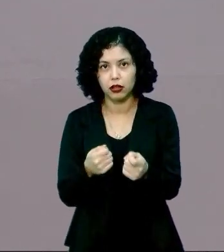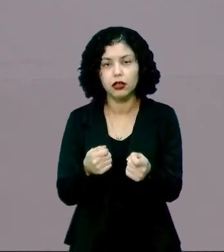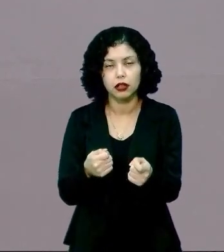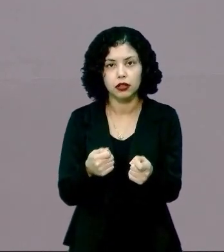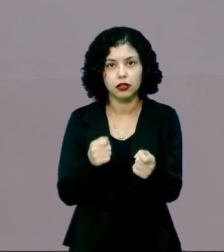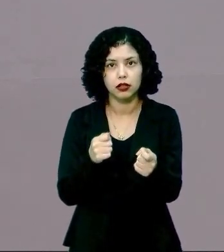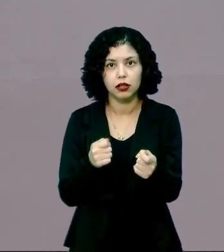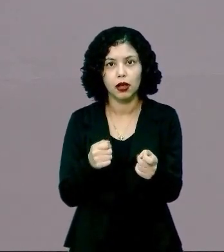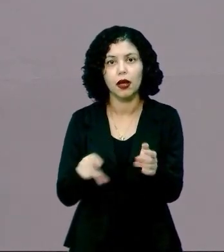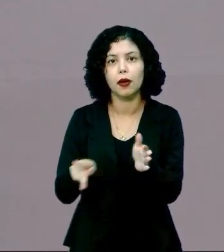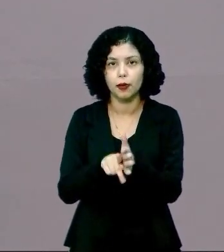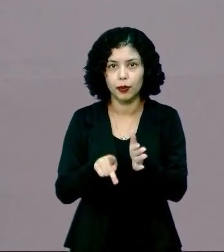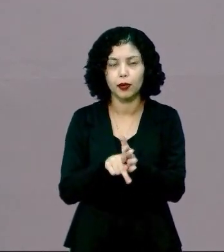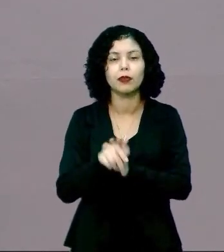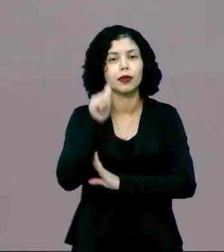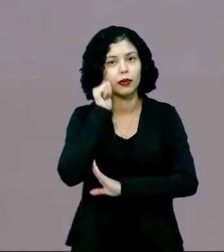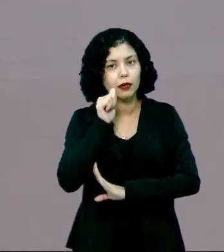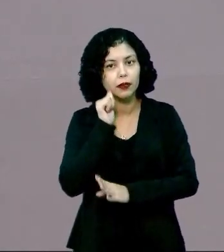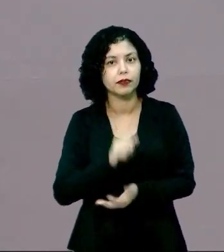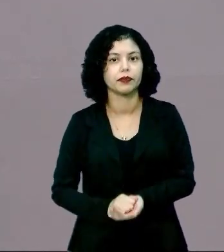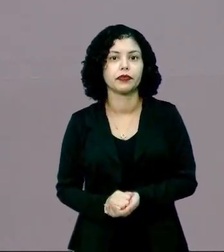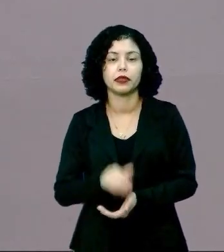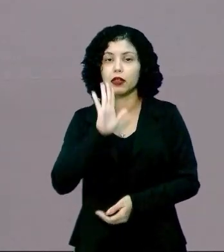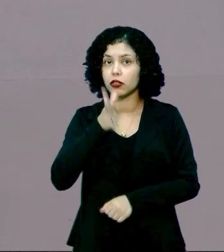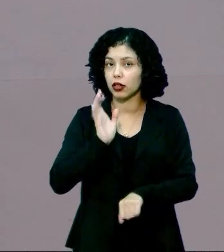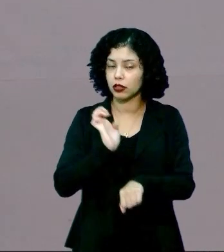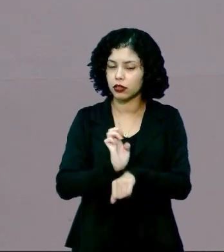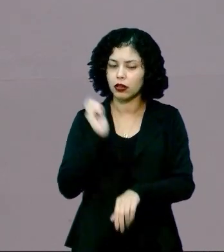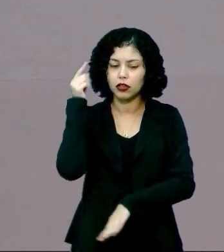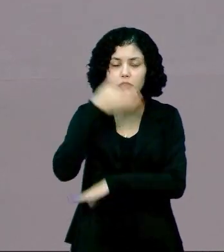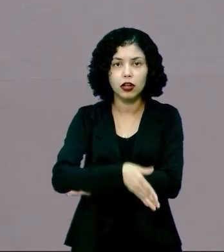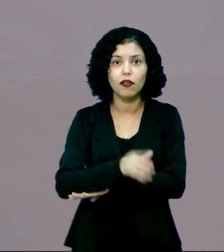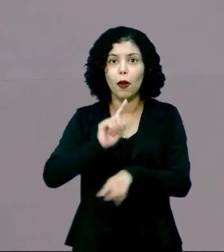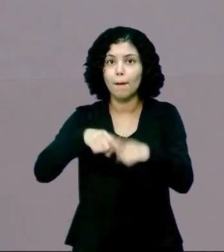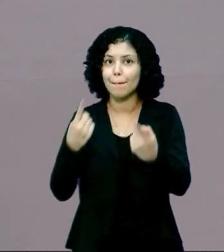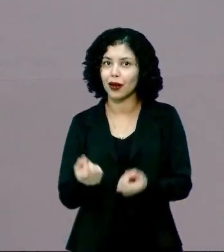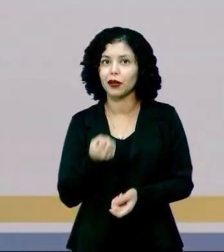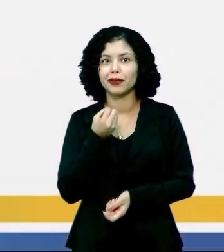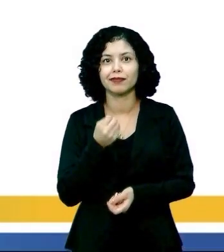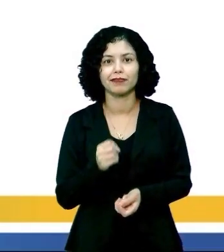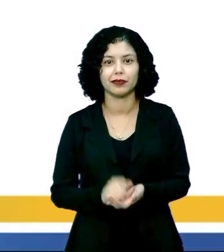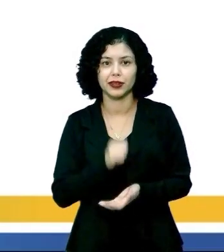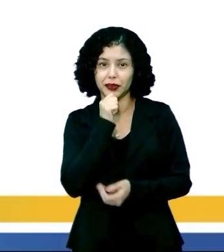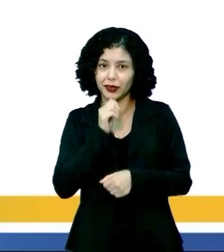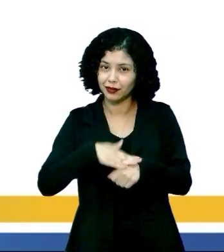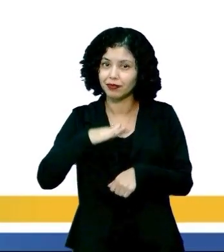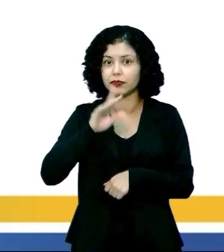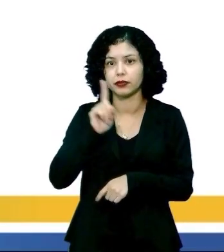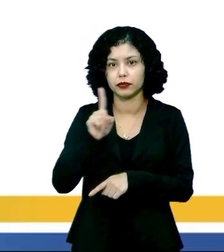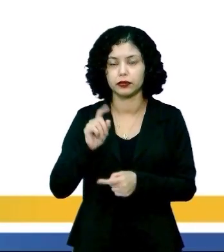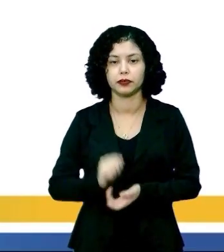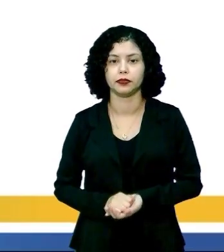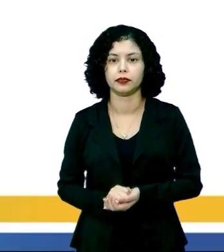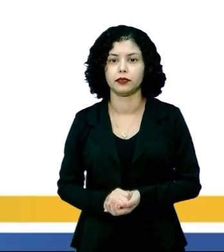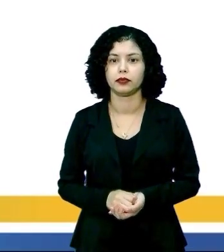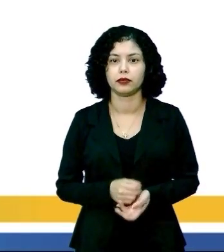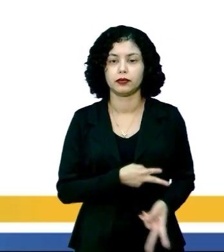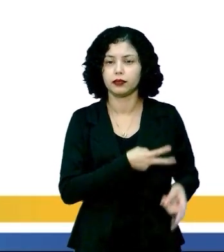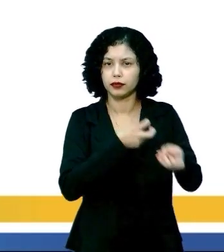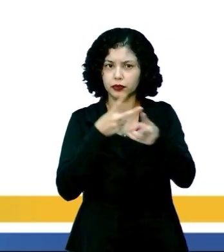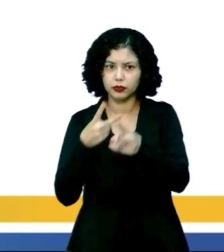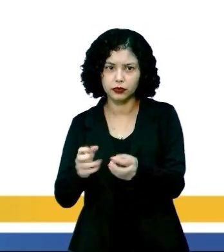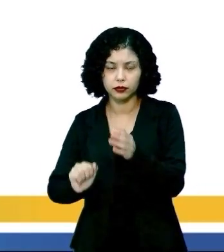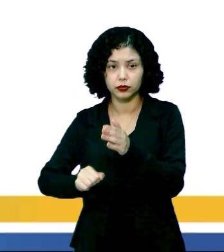a mulher. Então, assim, o Estado ele já interveio, porém não o suficiente. E aí ele continua.